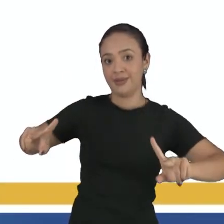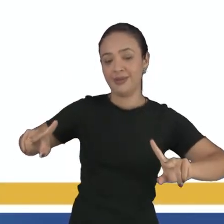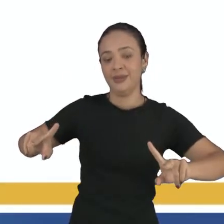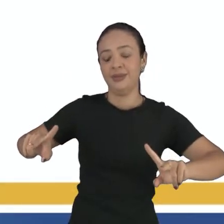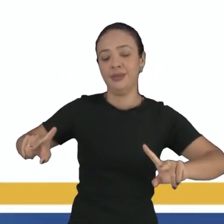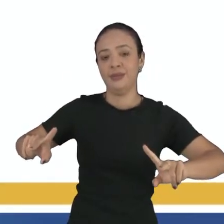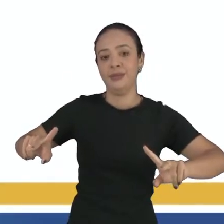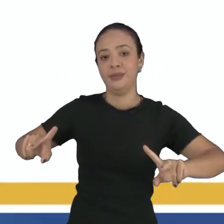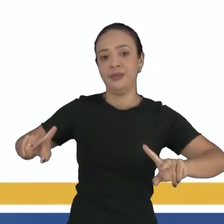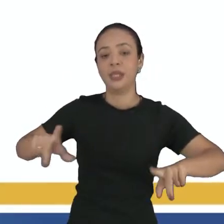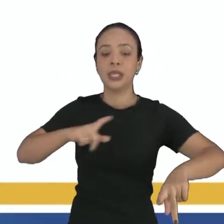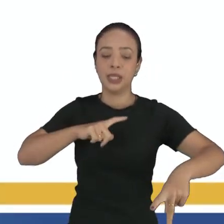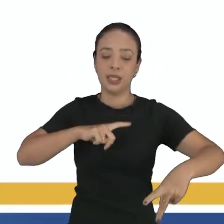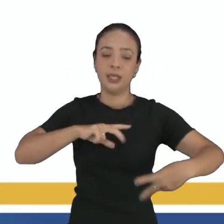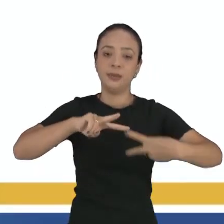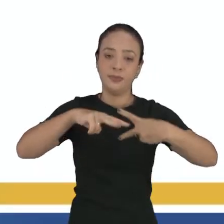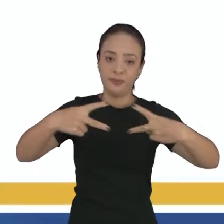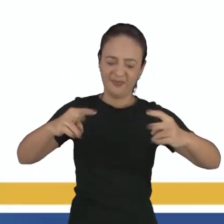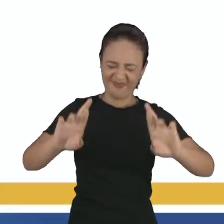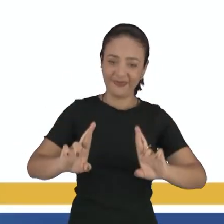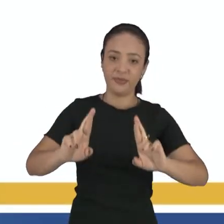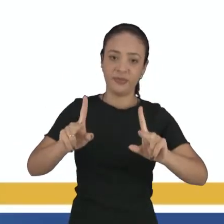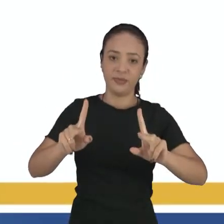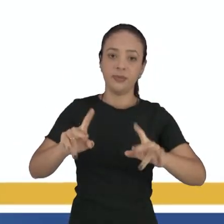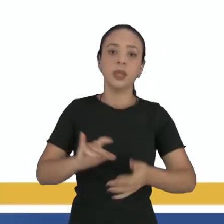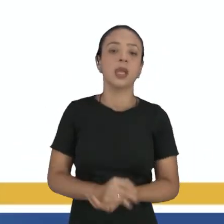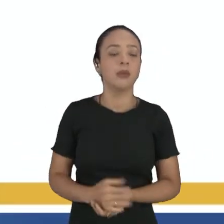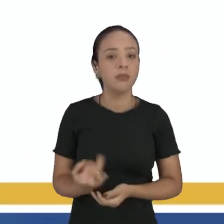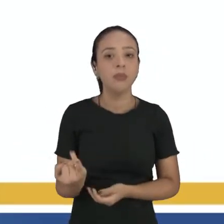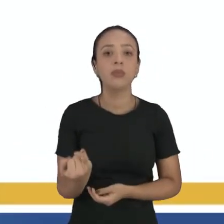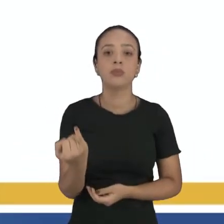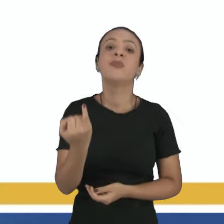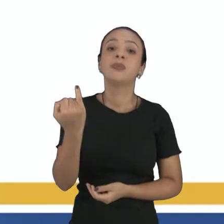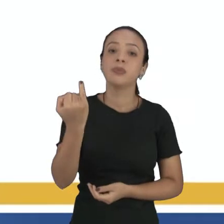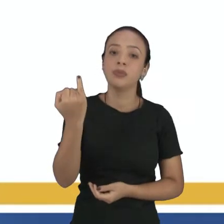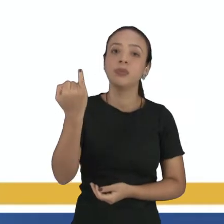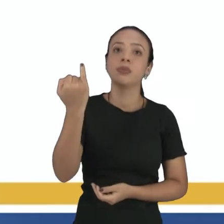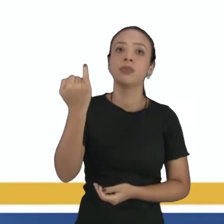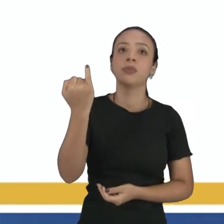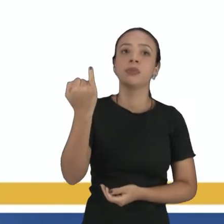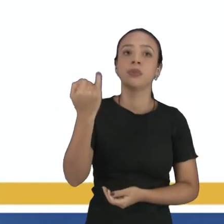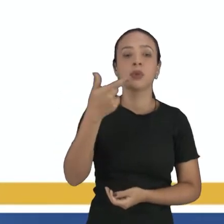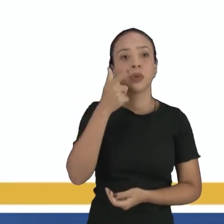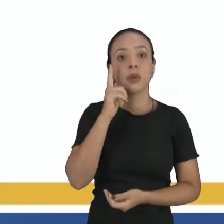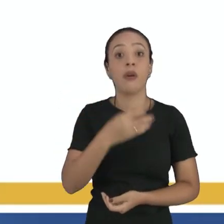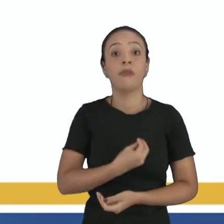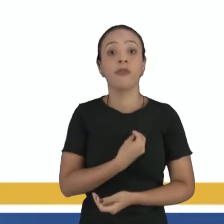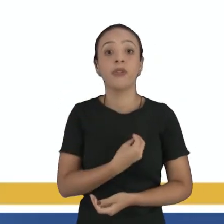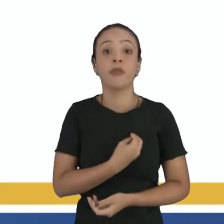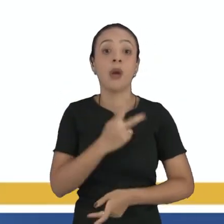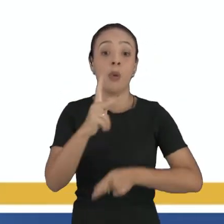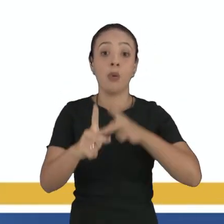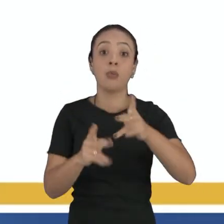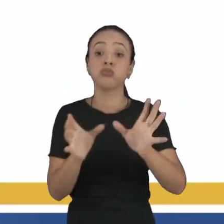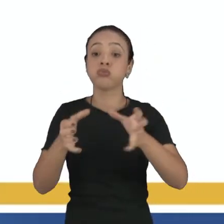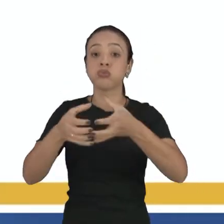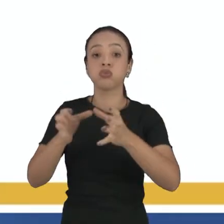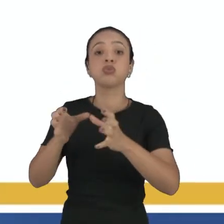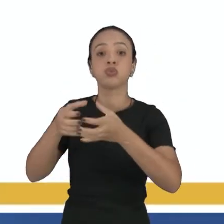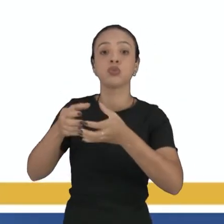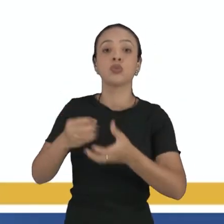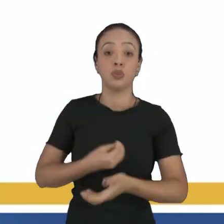com composições genéticas diferentes. E isso é um ponto muito importante para a sobrevivência de uma população, tá